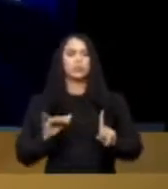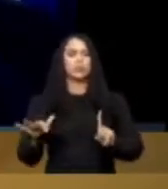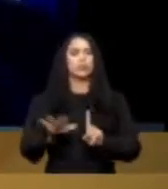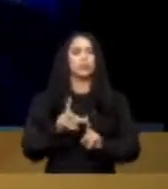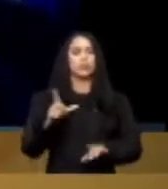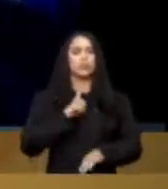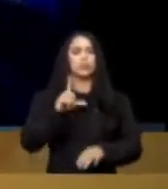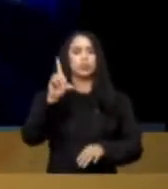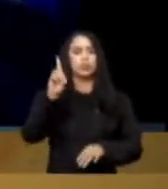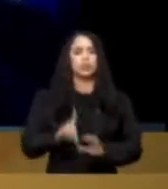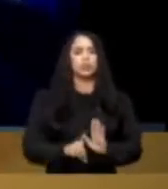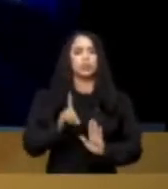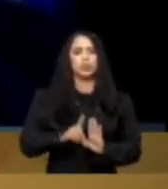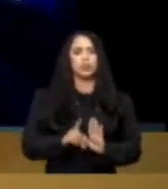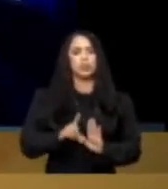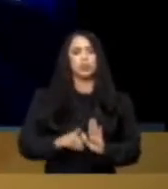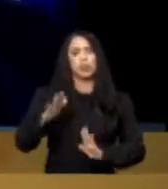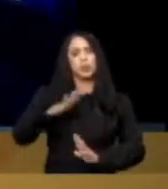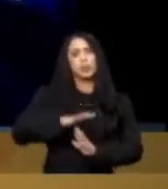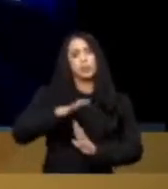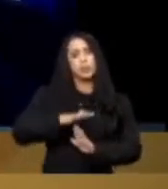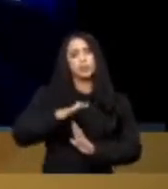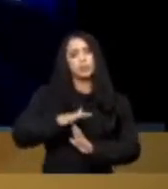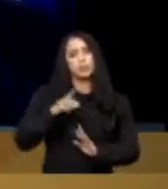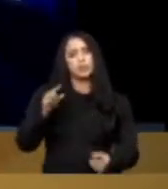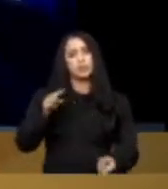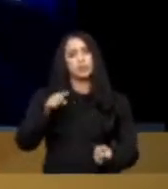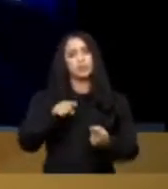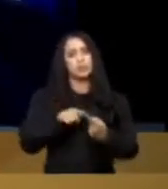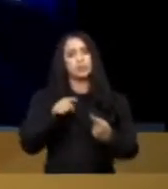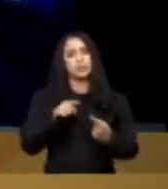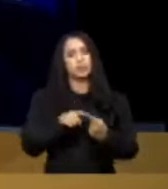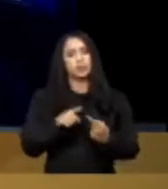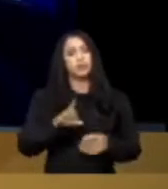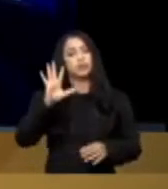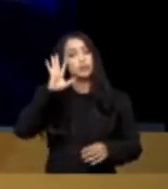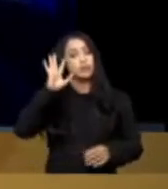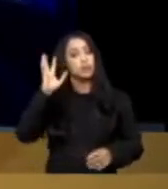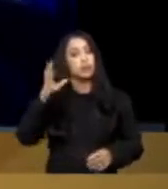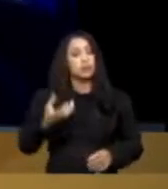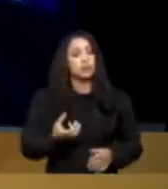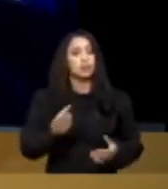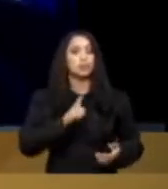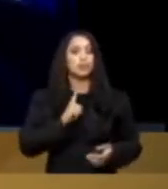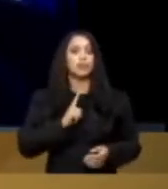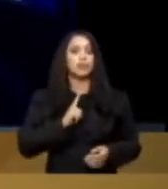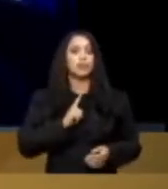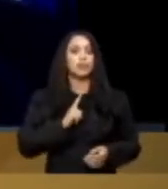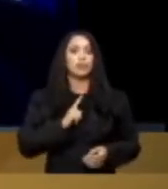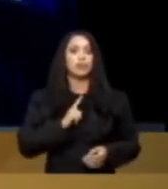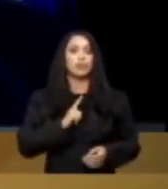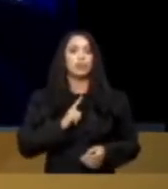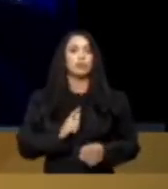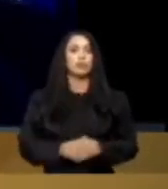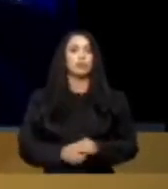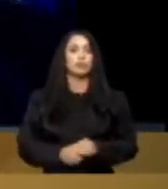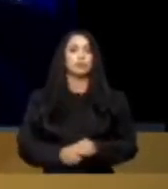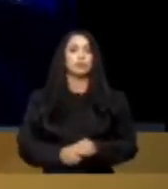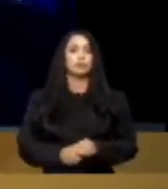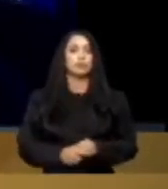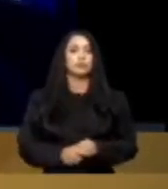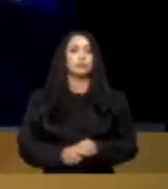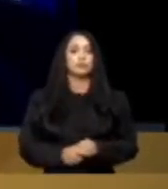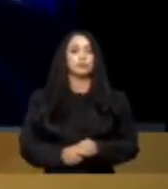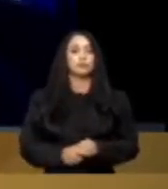direito há de corresponder aos limites objetivos e subjetivos do que foi decidido, levando-se em conta, para tanto, sempre